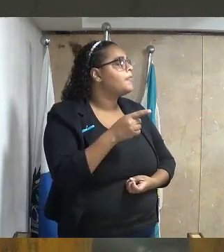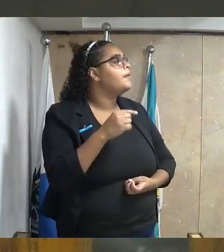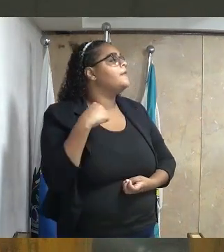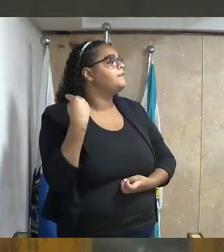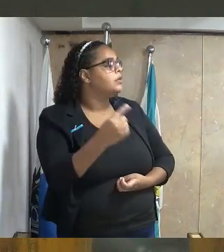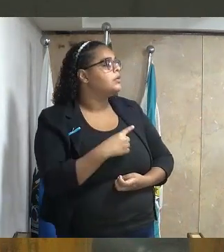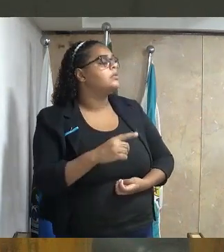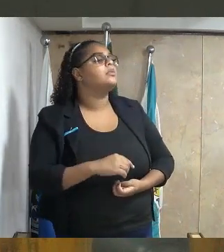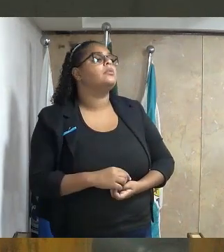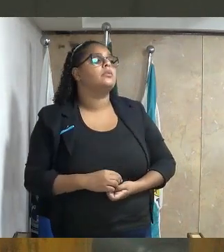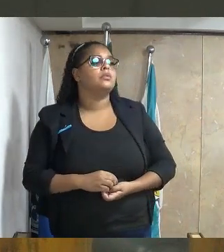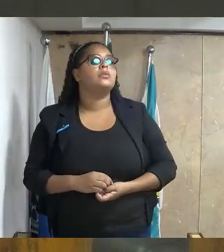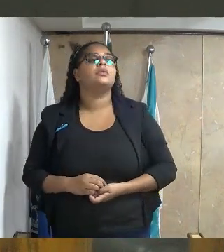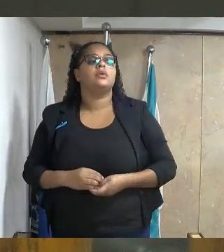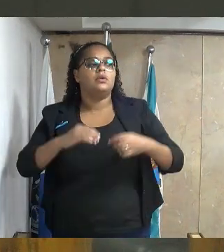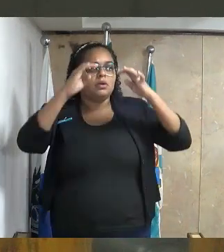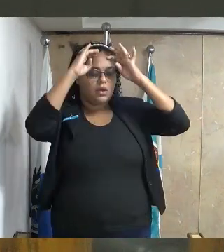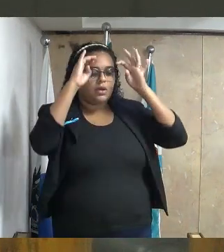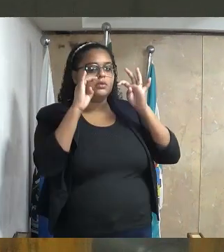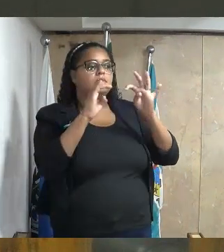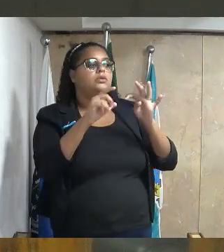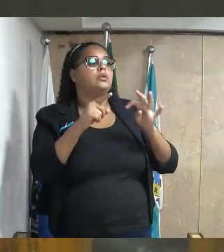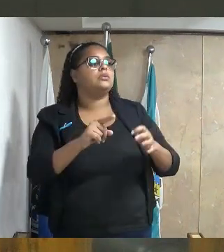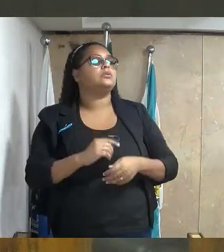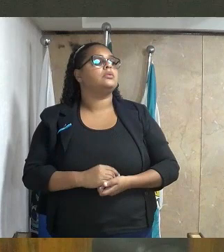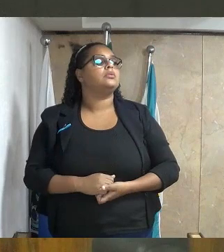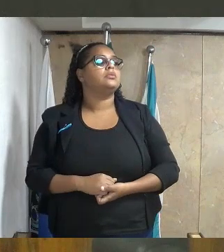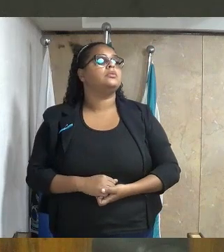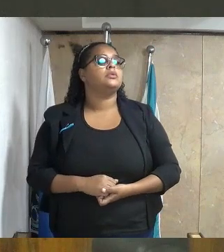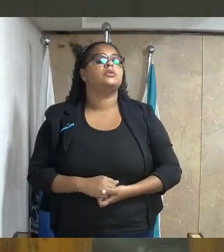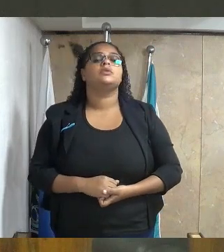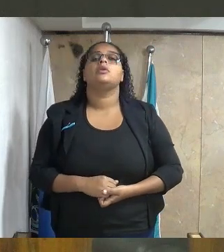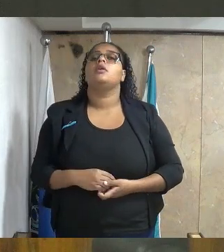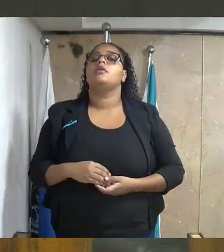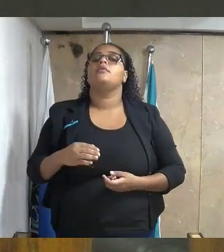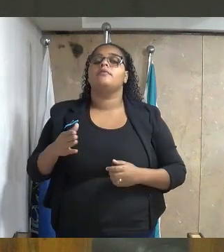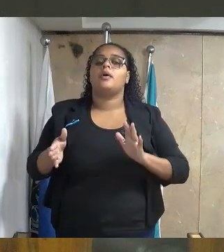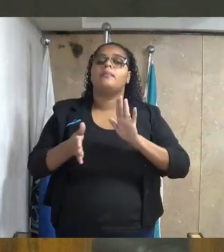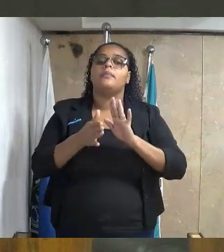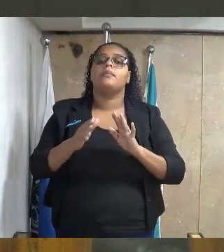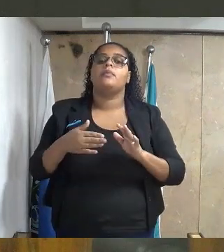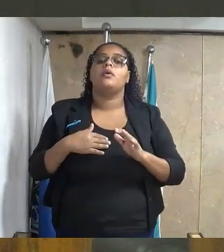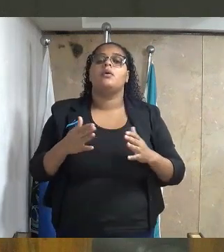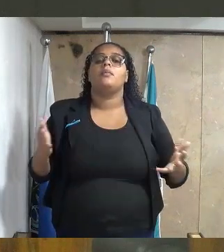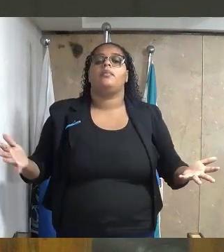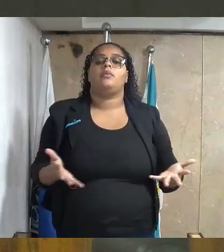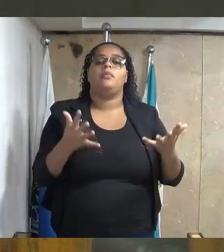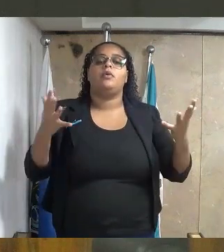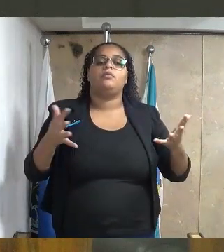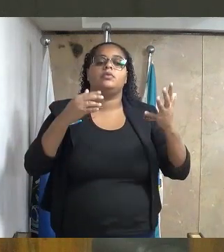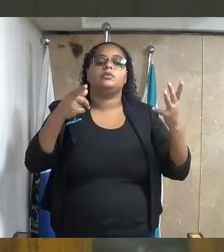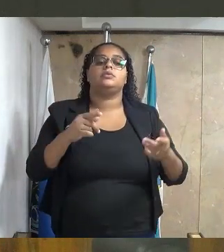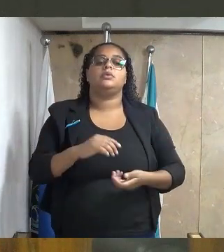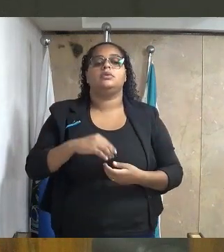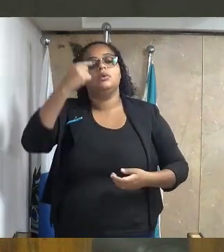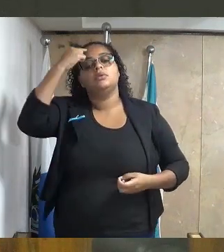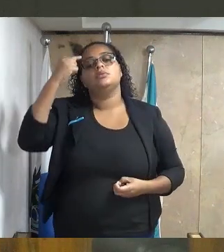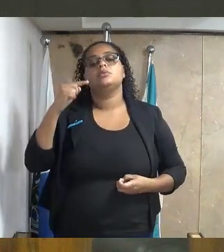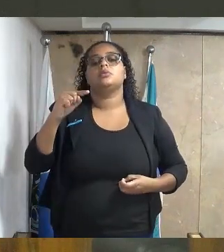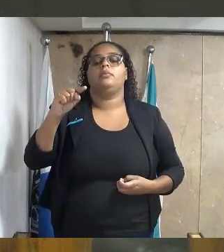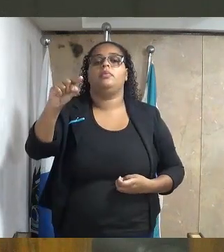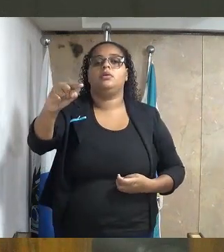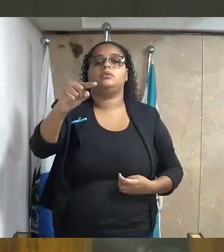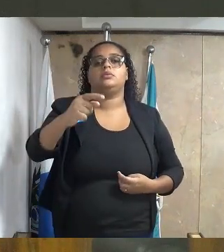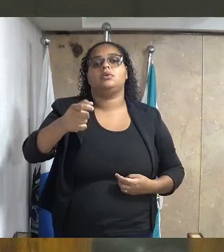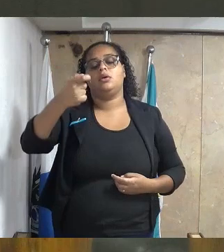assertiva e respeitosa vai promover a Semana